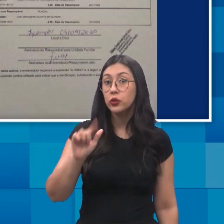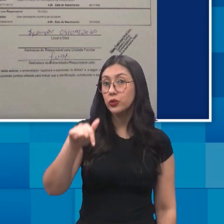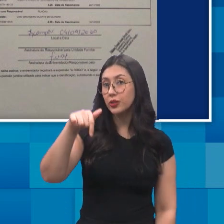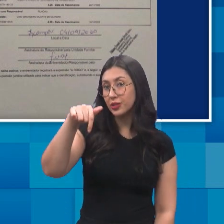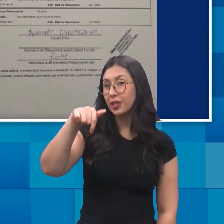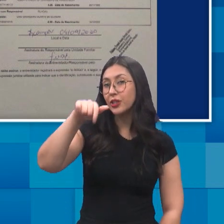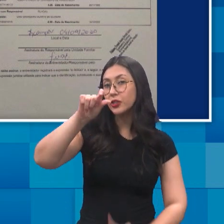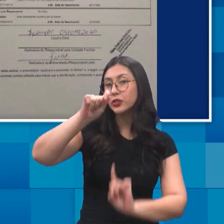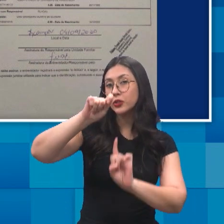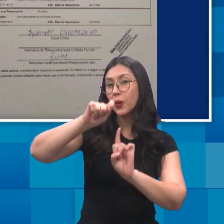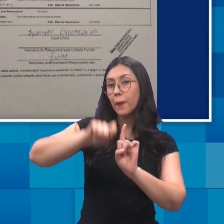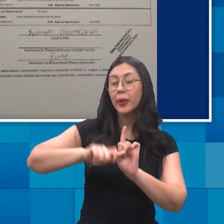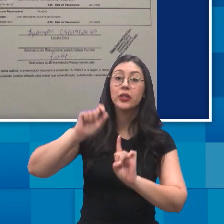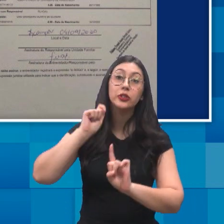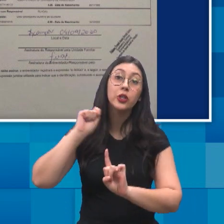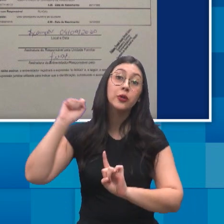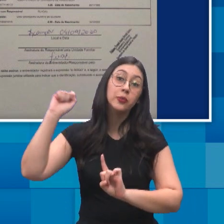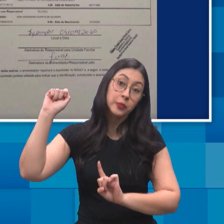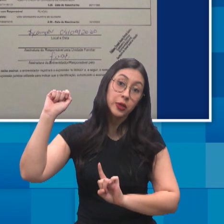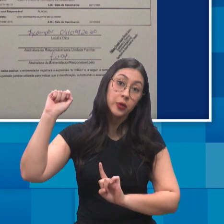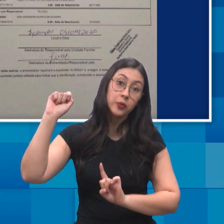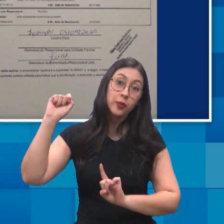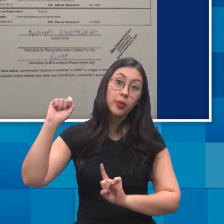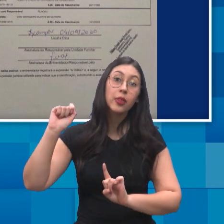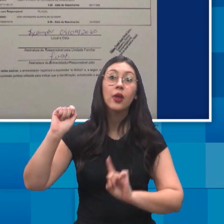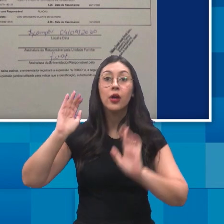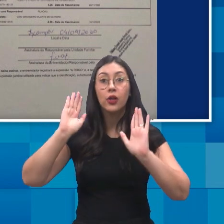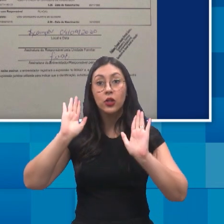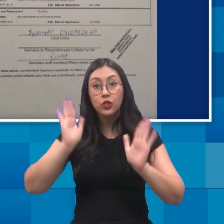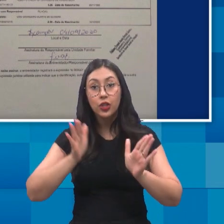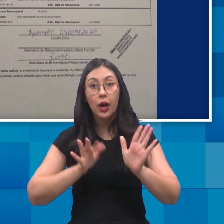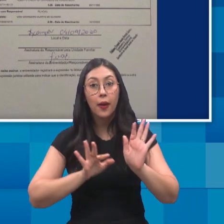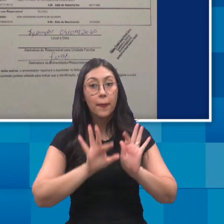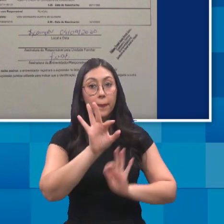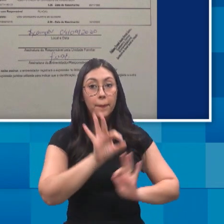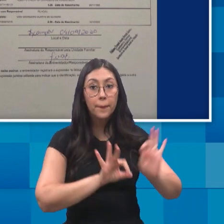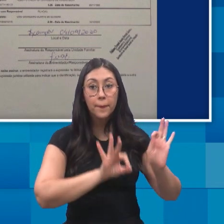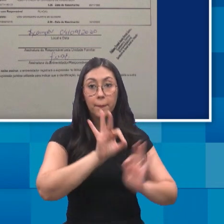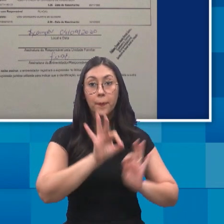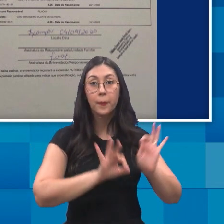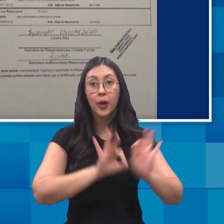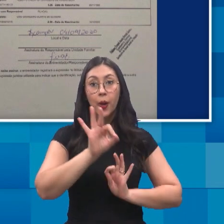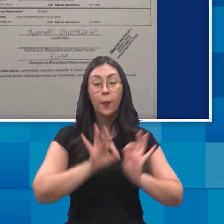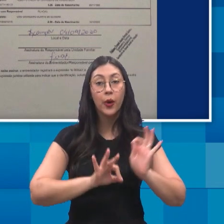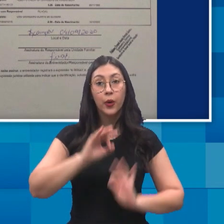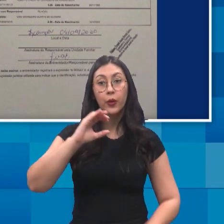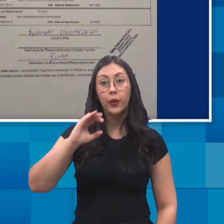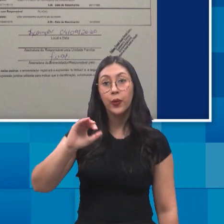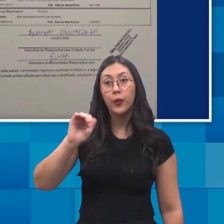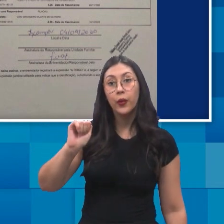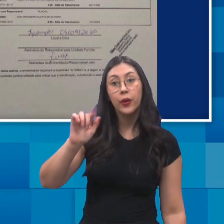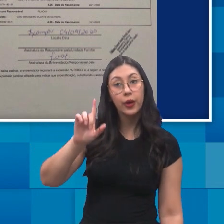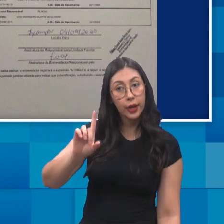7/4 deste ano, ela fez a sua regularização no cadastro, no CadÚnico, ou